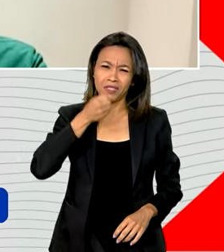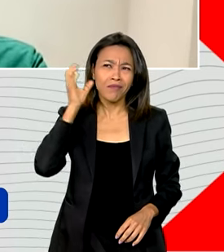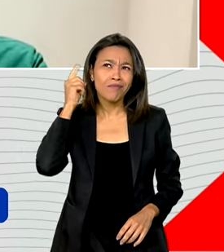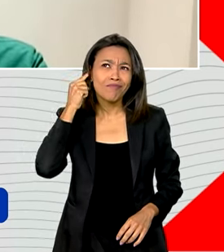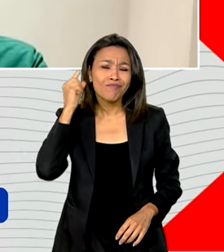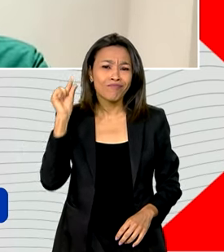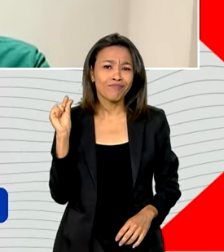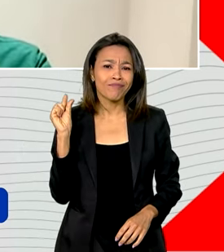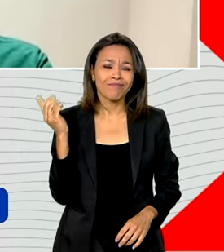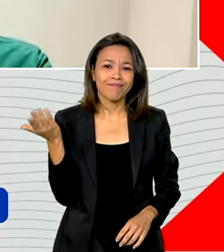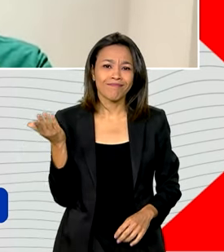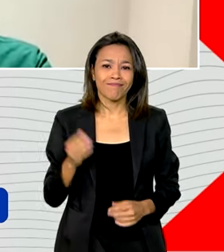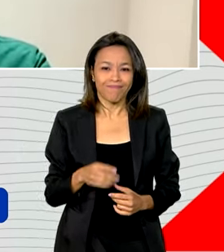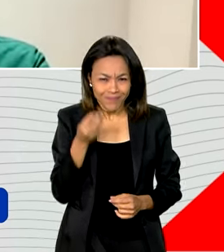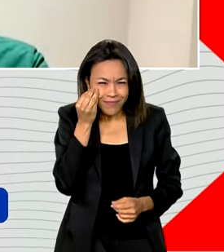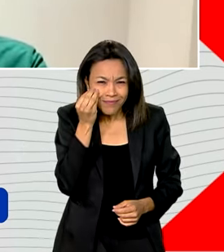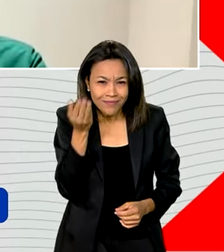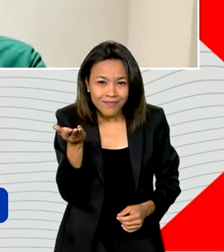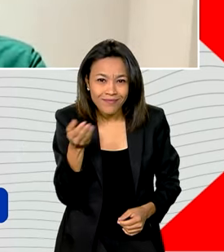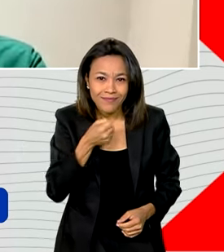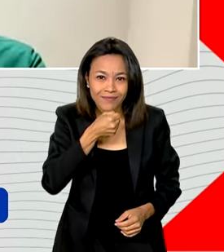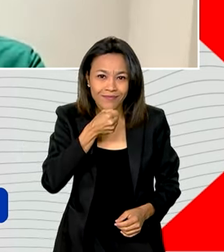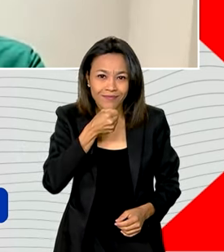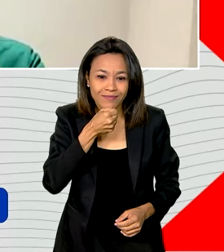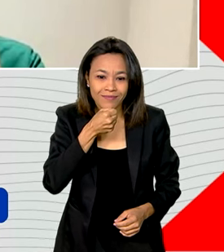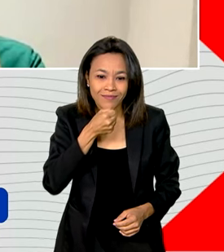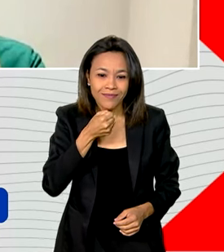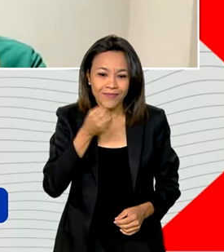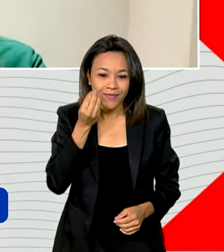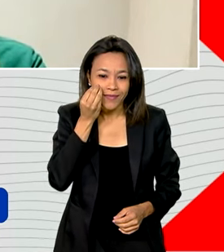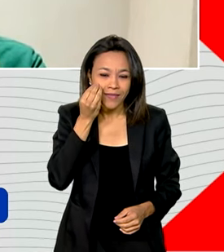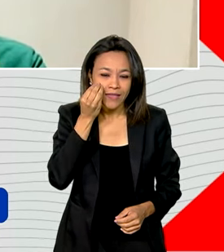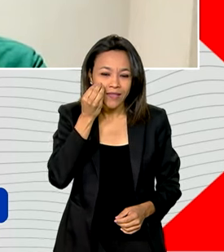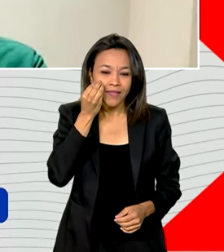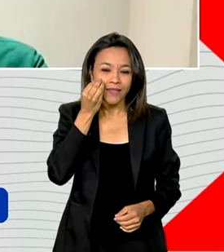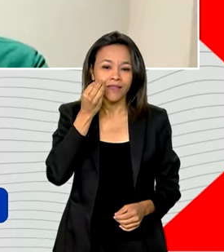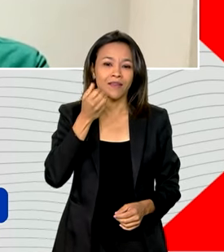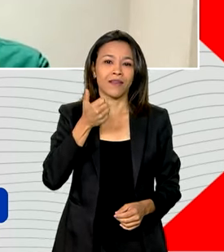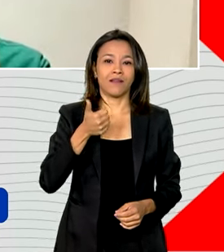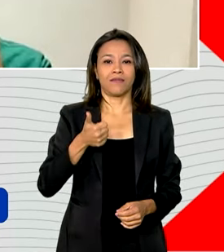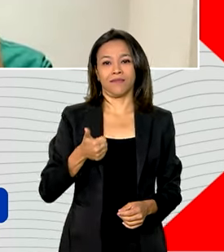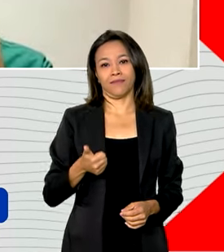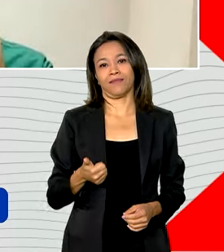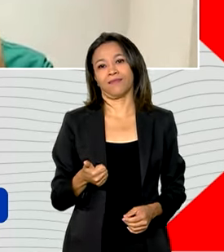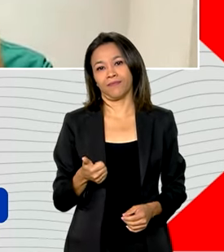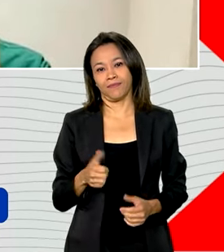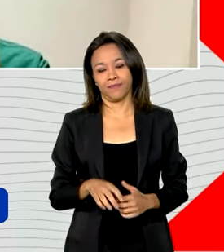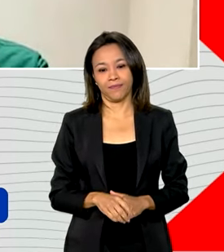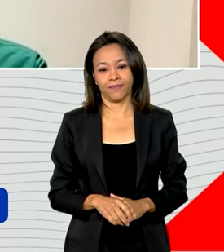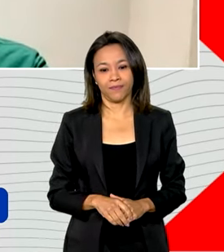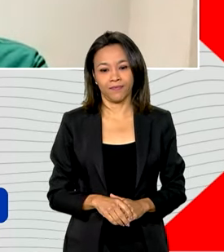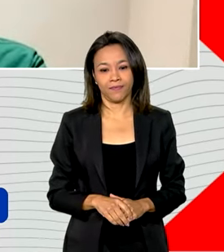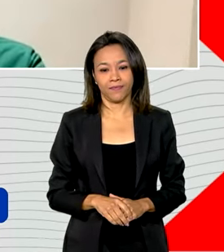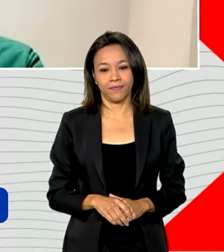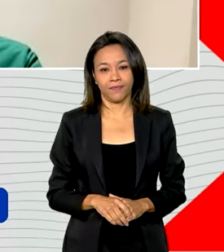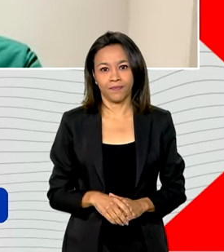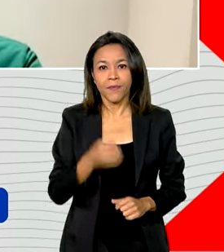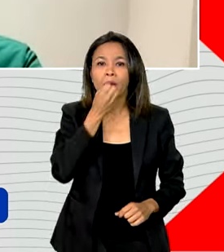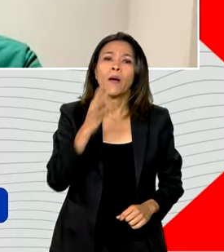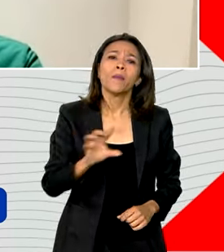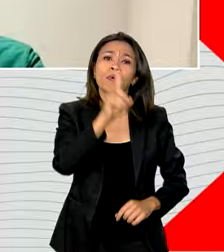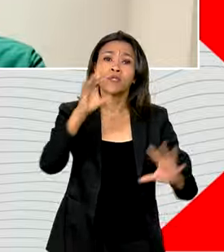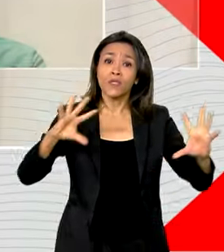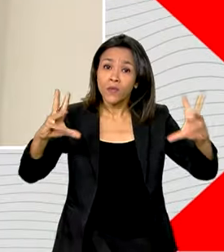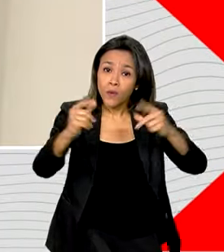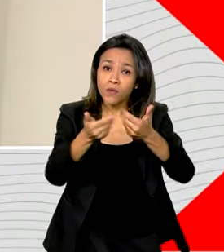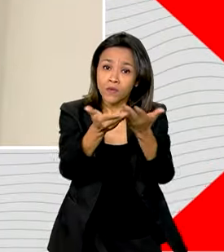vamos tentar vamos tentar aqui as condições que a gente tem pron vamos lá muito bom dia ministra Bom dia a